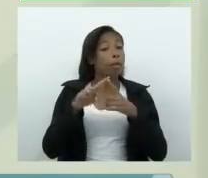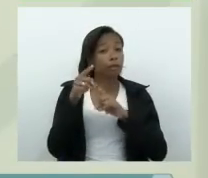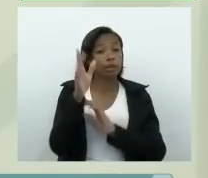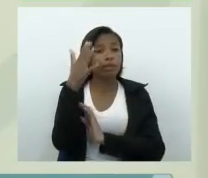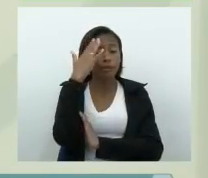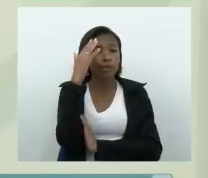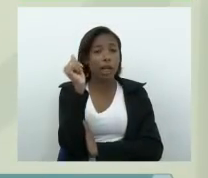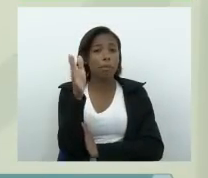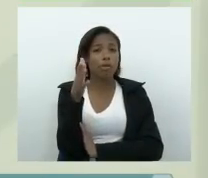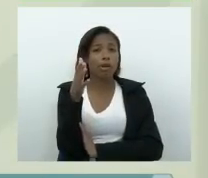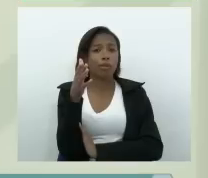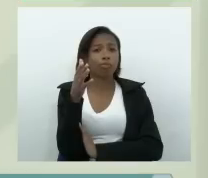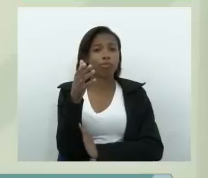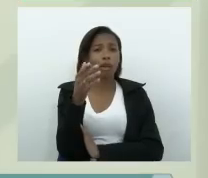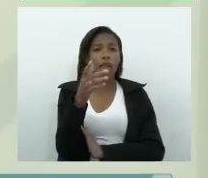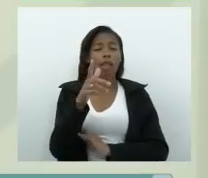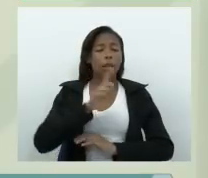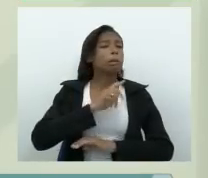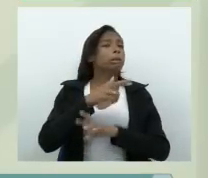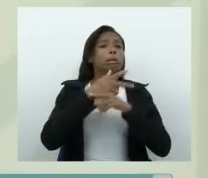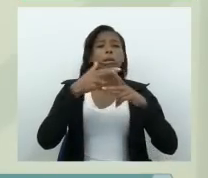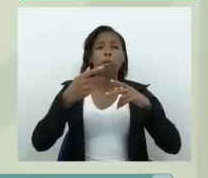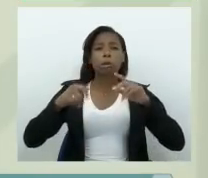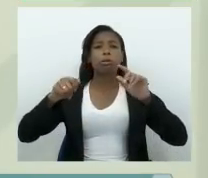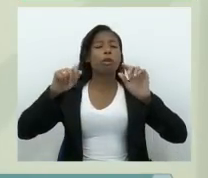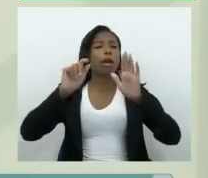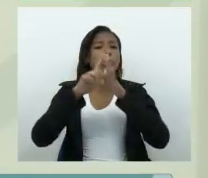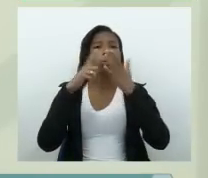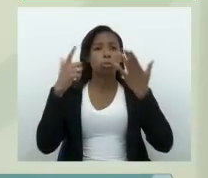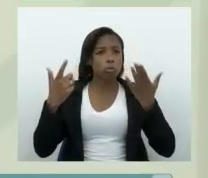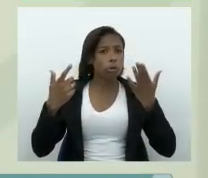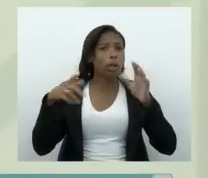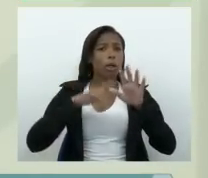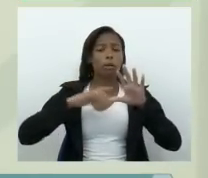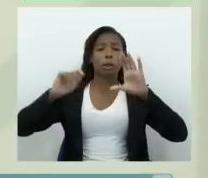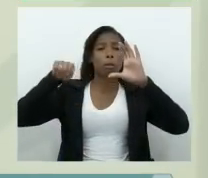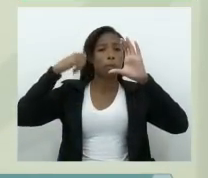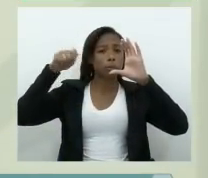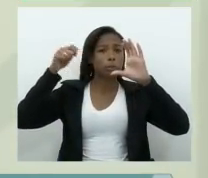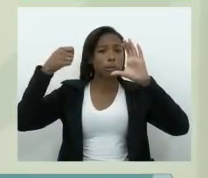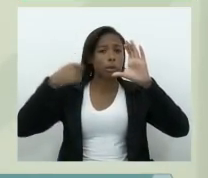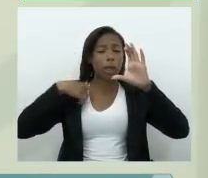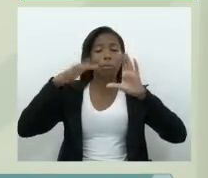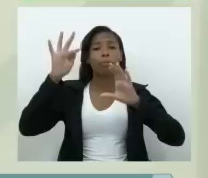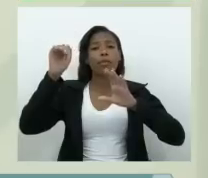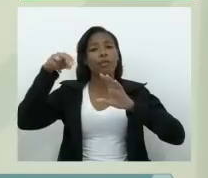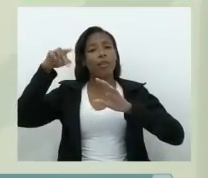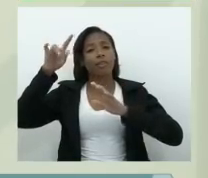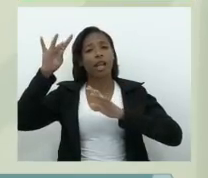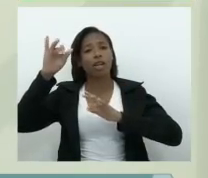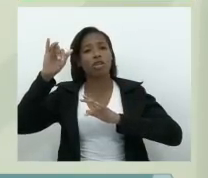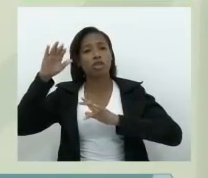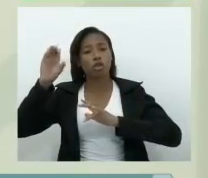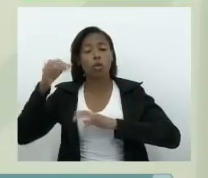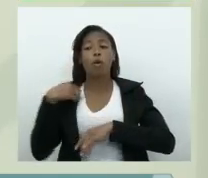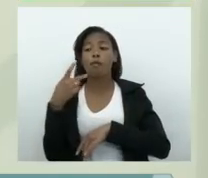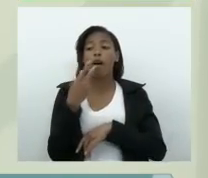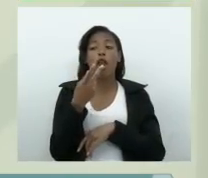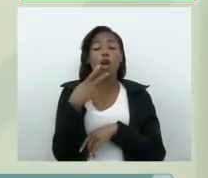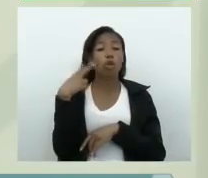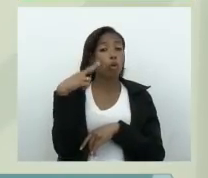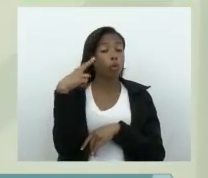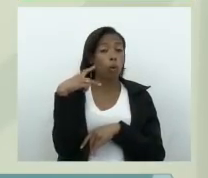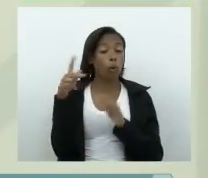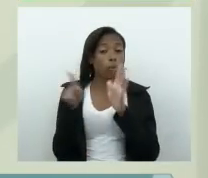disso. Existe reportagem no Jornal Nacional, no Fantástico, citando o nome do vereador